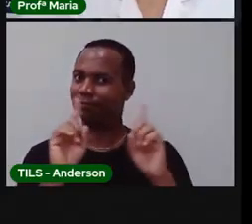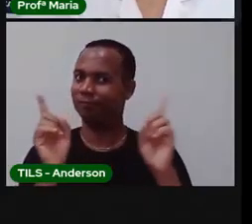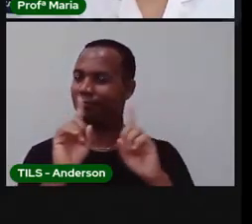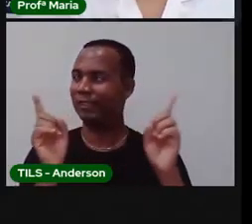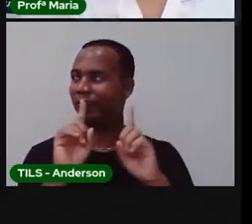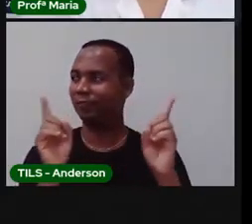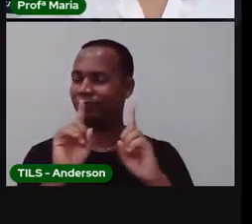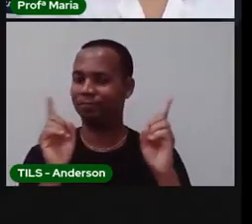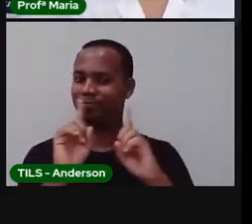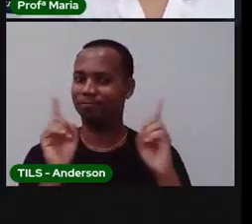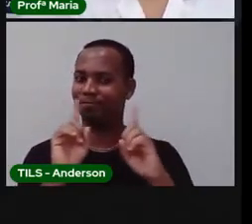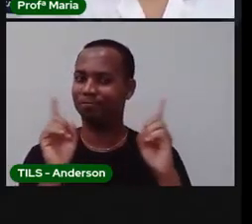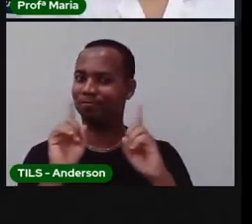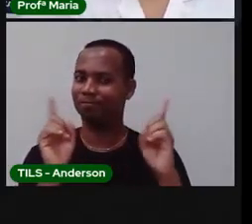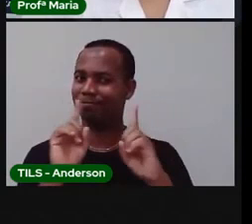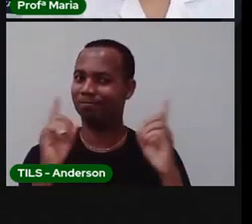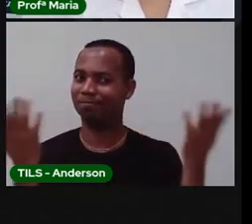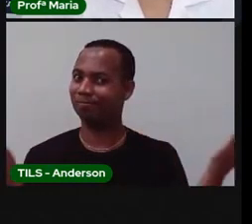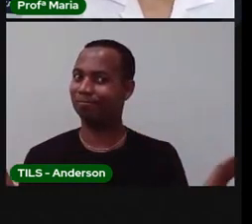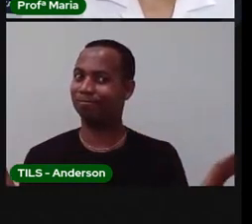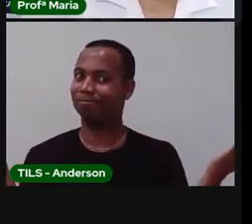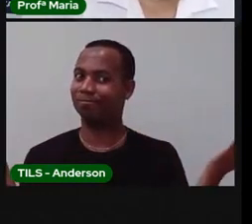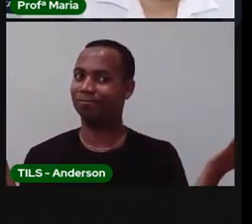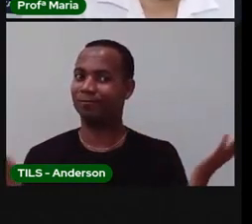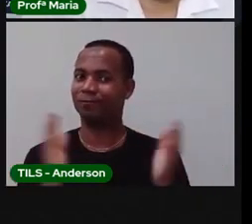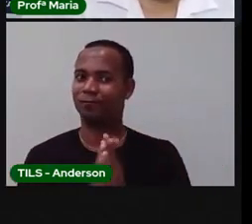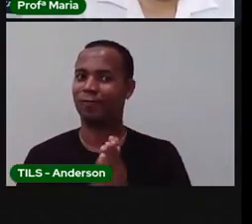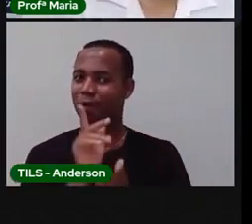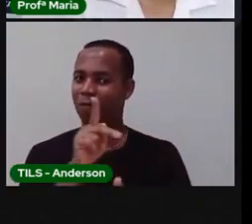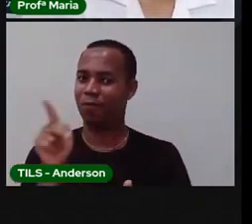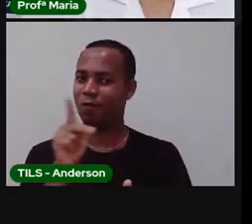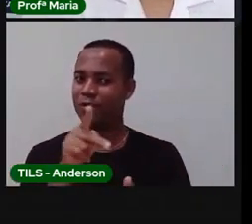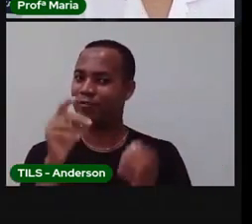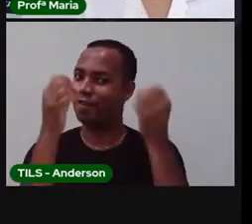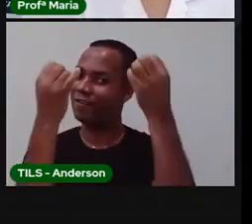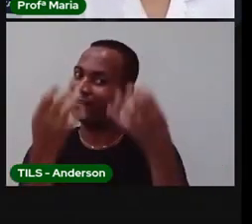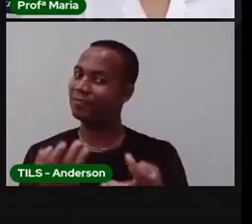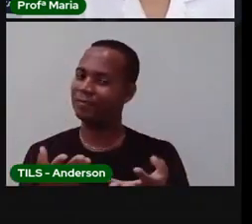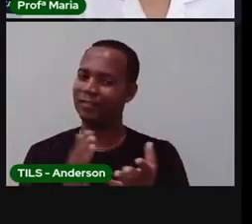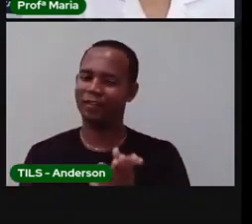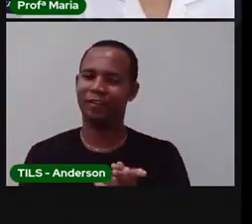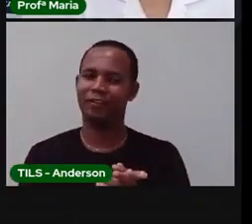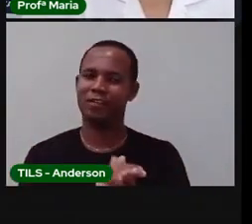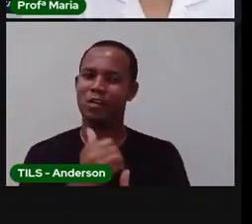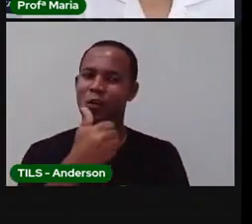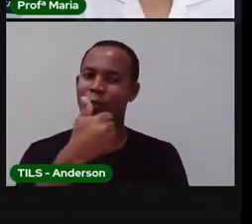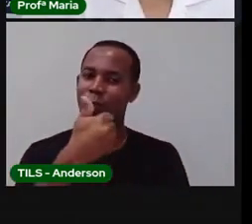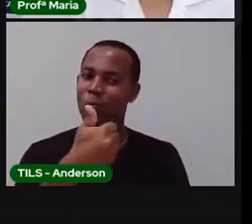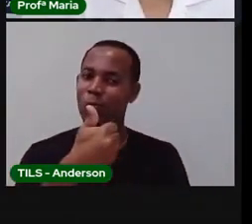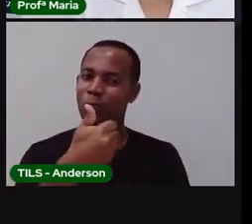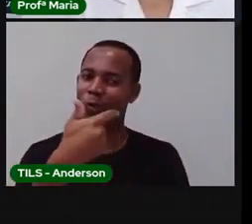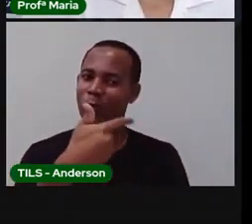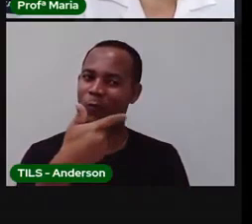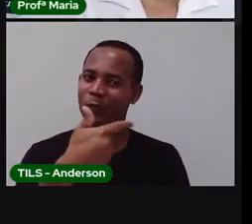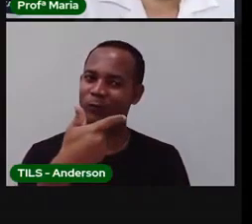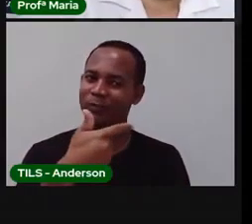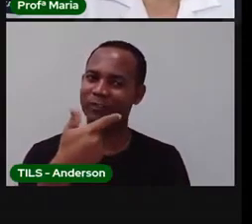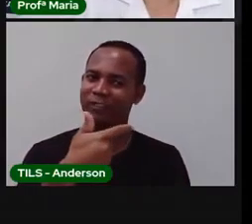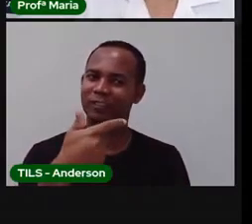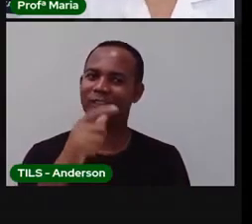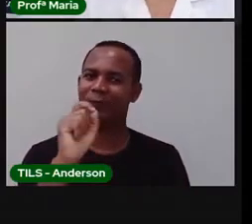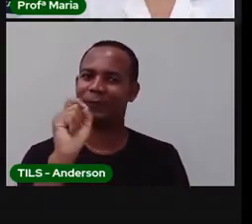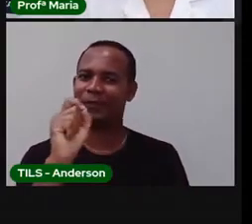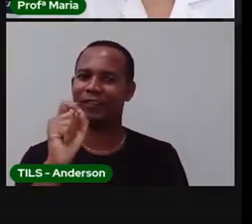Anderson sabe? Anderson não sabe. Uma dúzia, Anderson, é 12. Então, quando a